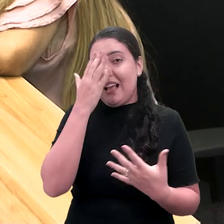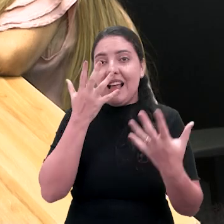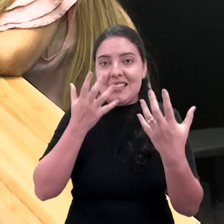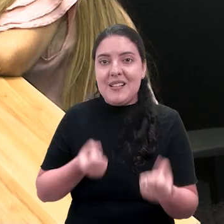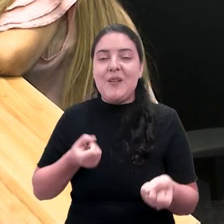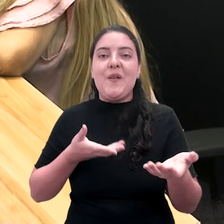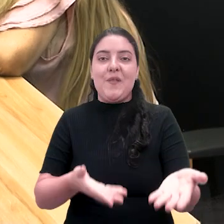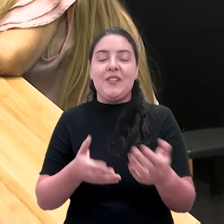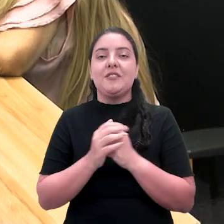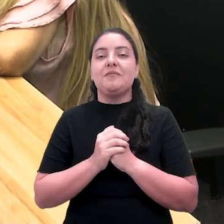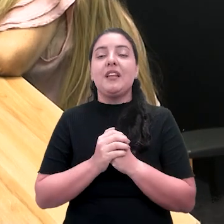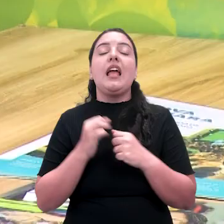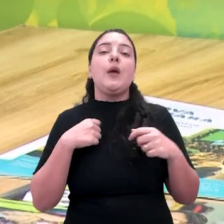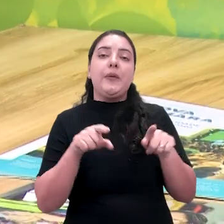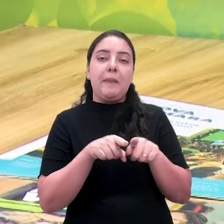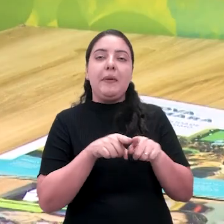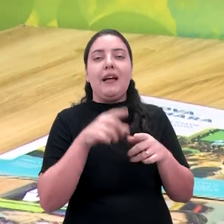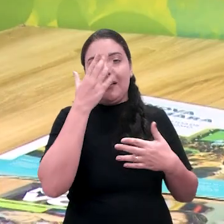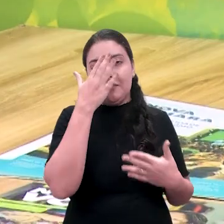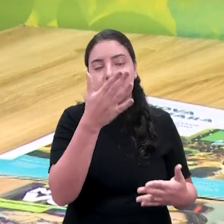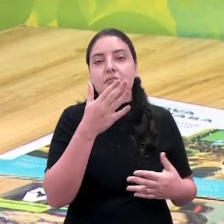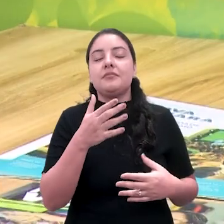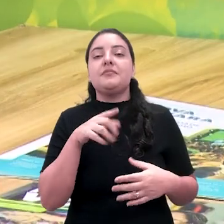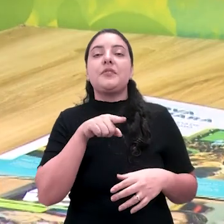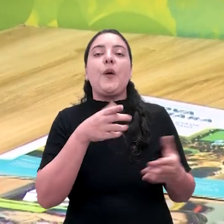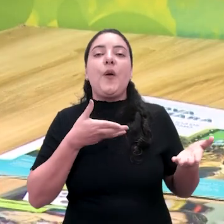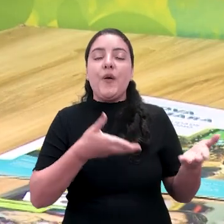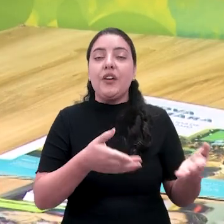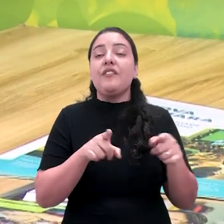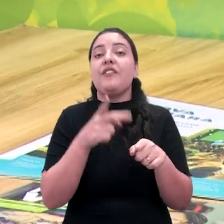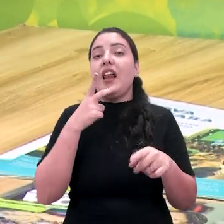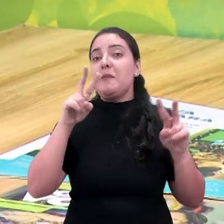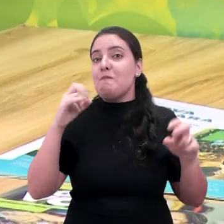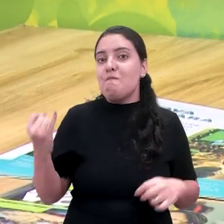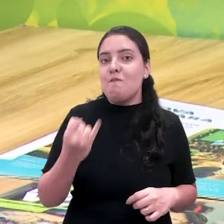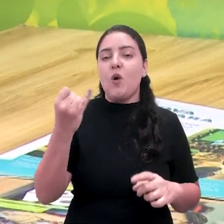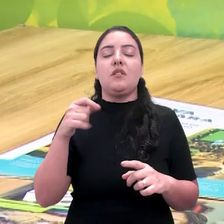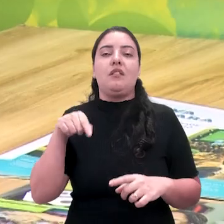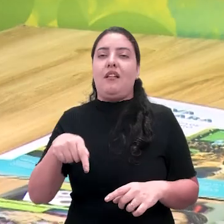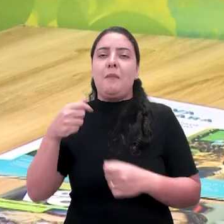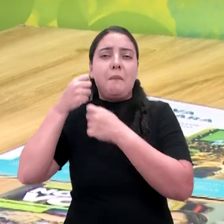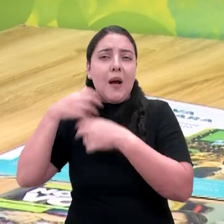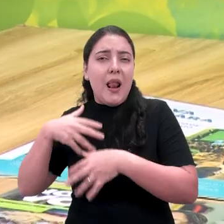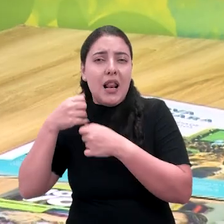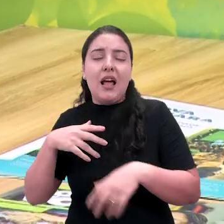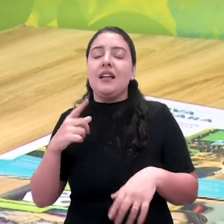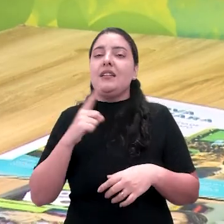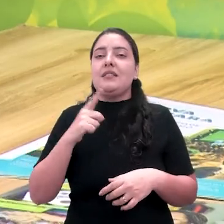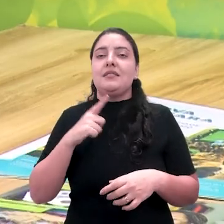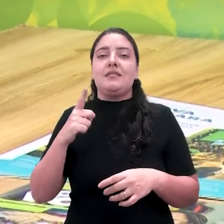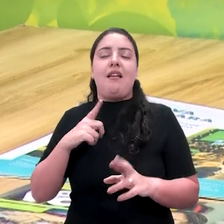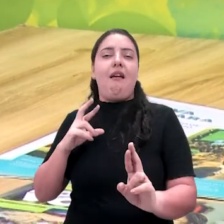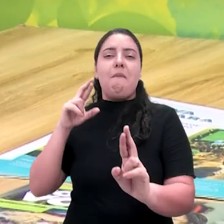gente, viu? Eu que agradeço, né, de vir esse convite e ressaltar a importância desse podcast, a importância de ter essa representatividade,